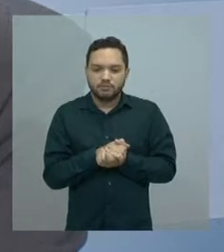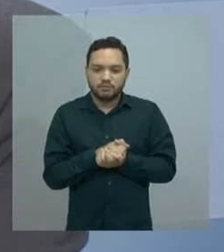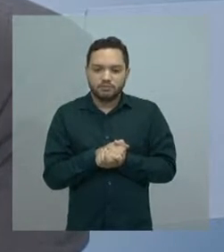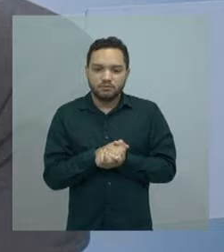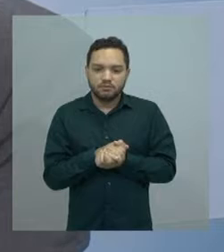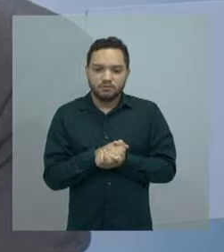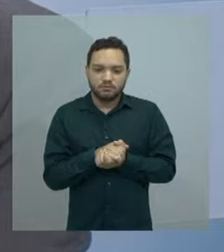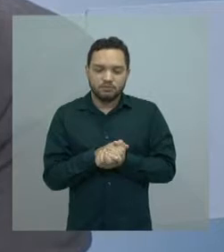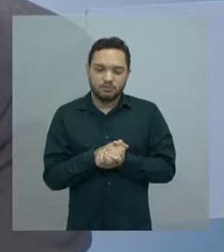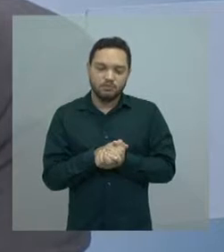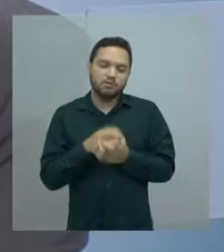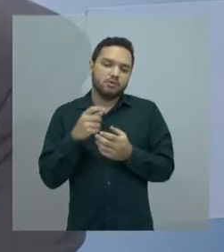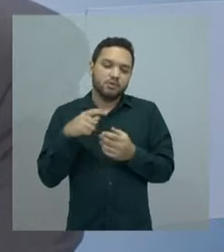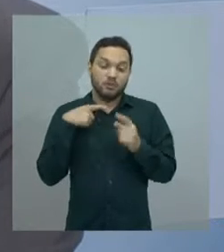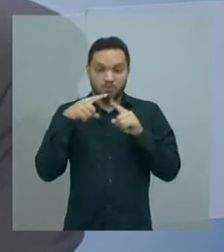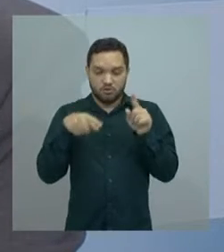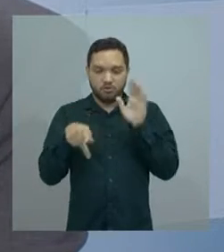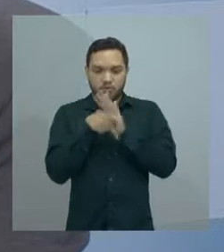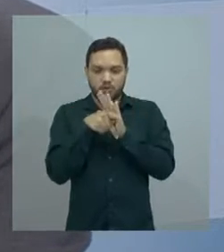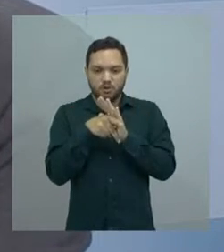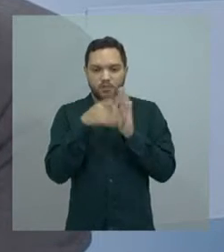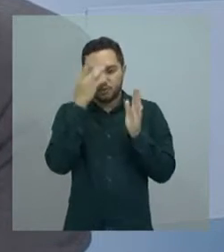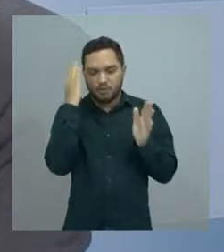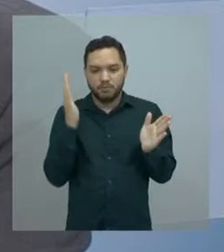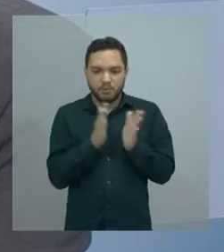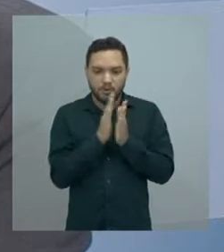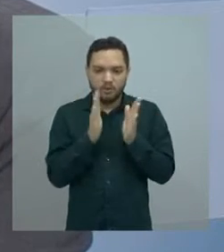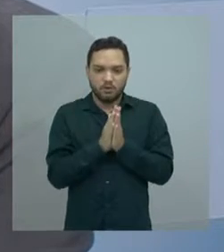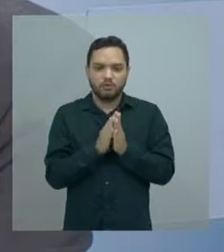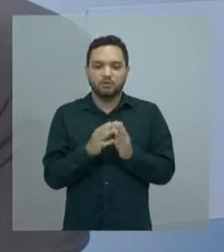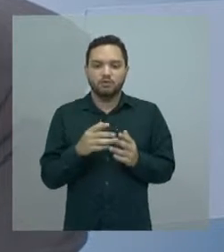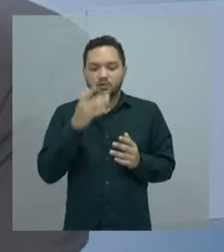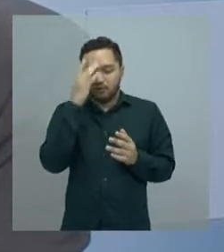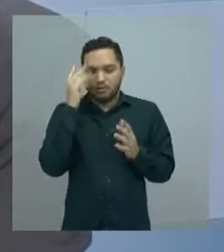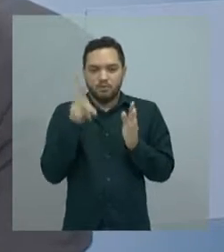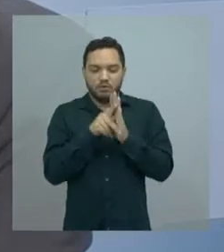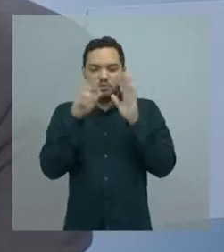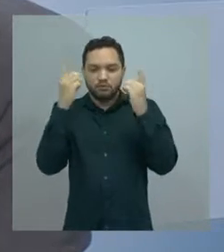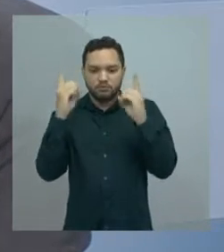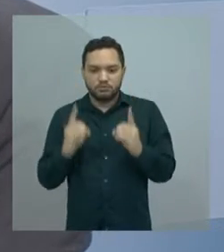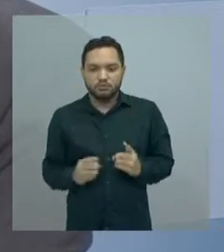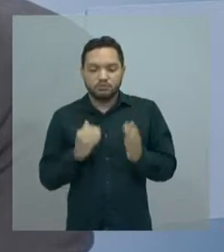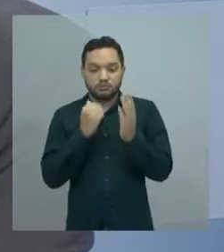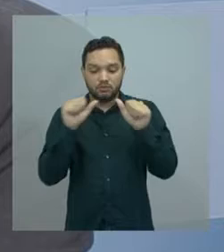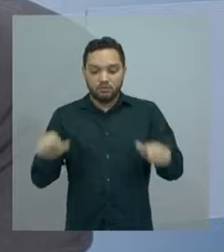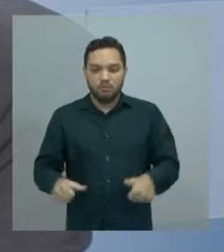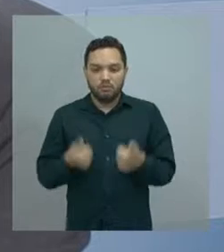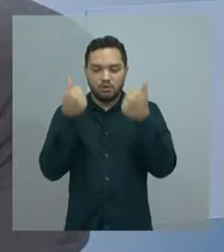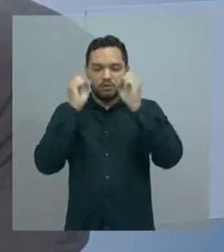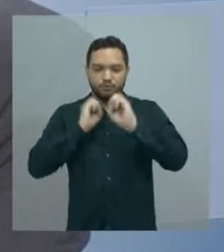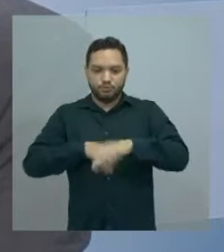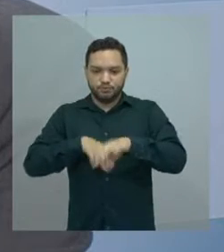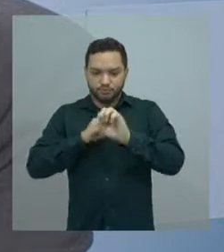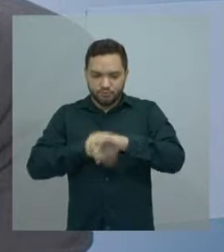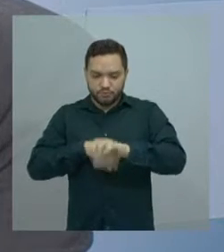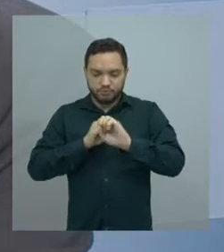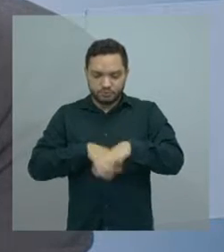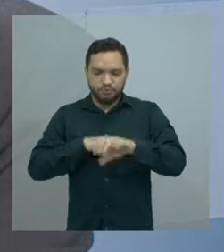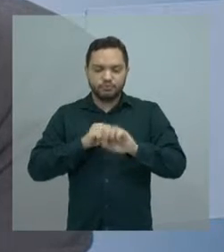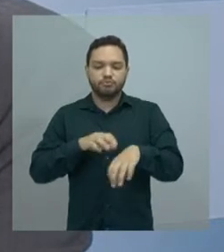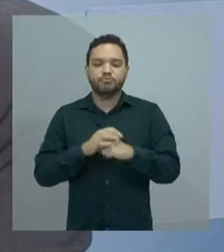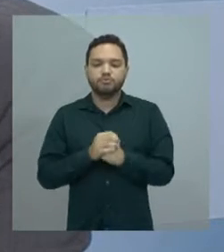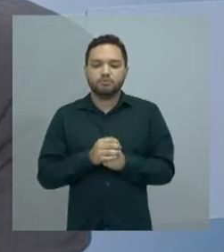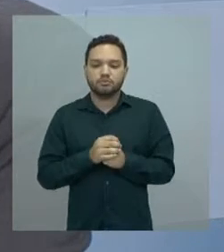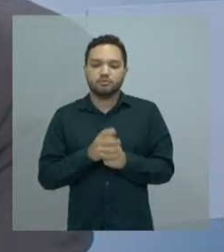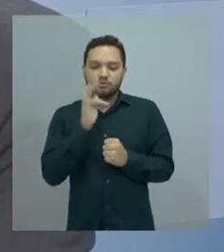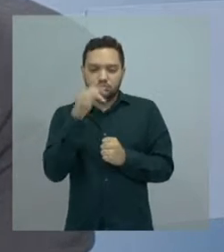pessoas hipossuficientes, as pessoas mais carentes, oferecer melhor serviço educacional para o filho do trabalhador, para que ele